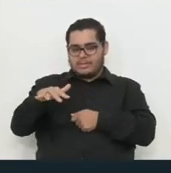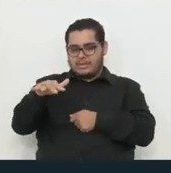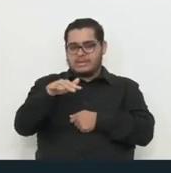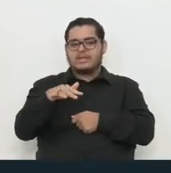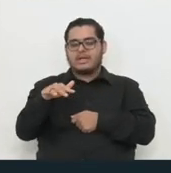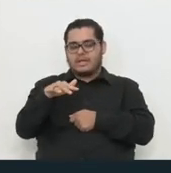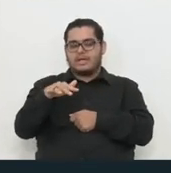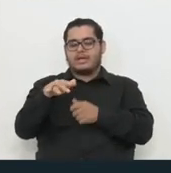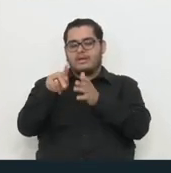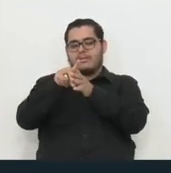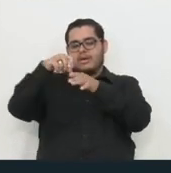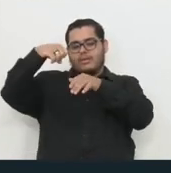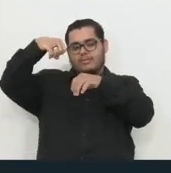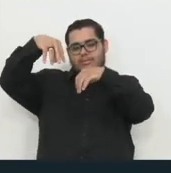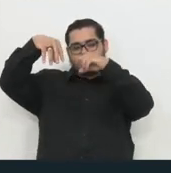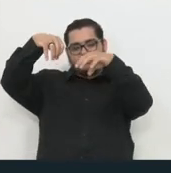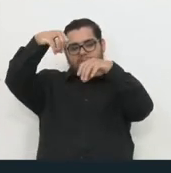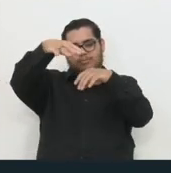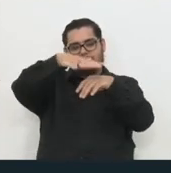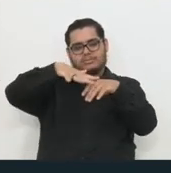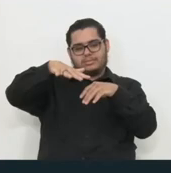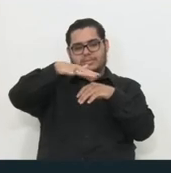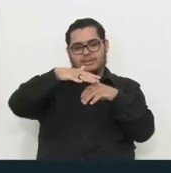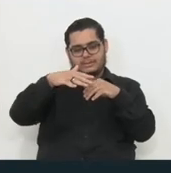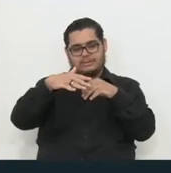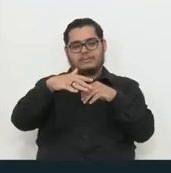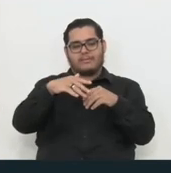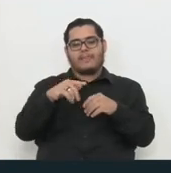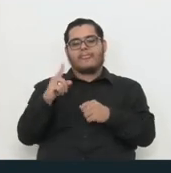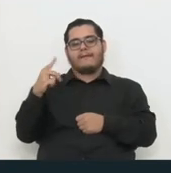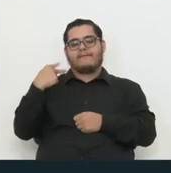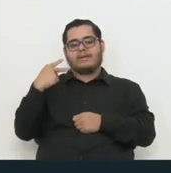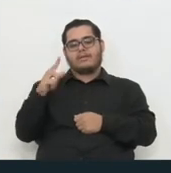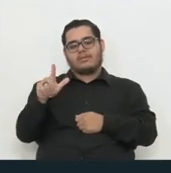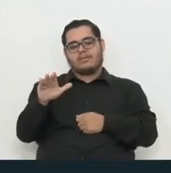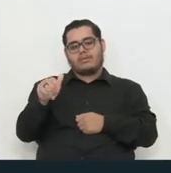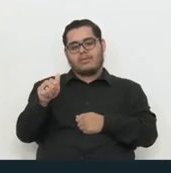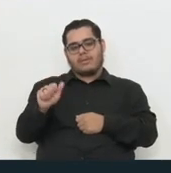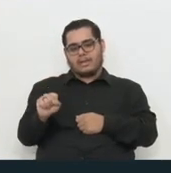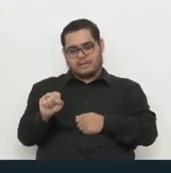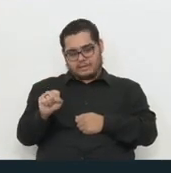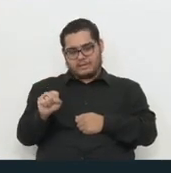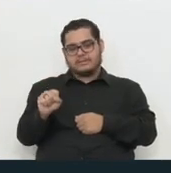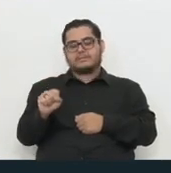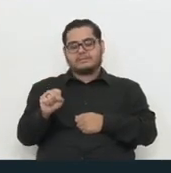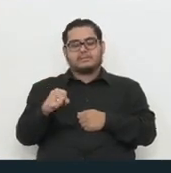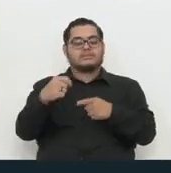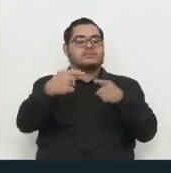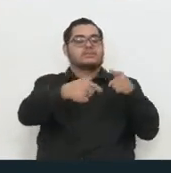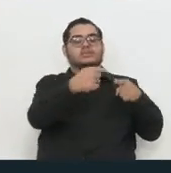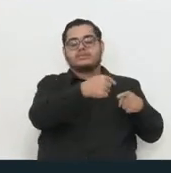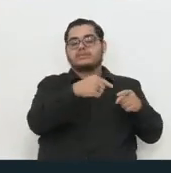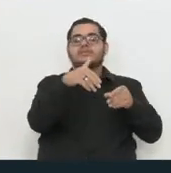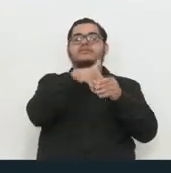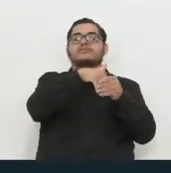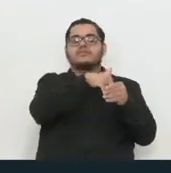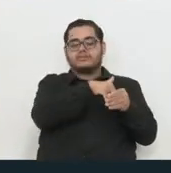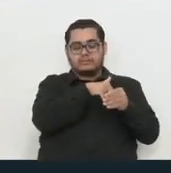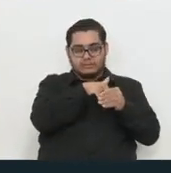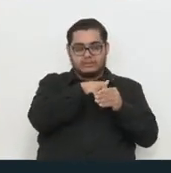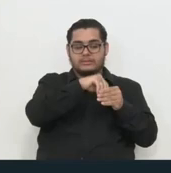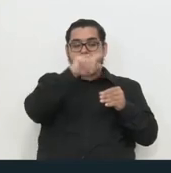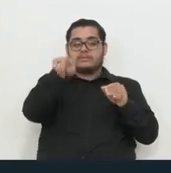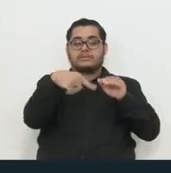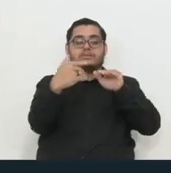pública da cidade autor Vereador Lucas Sanches em discussão encerrar a discussão em votação os